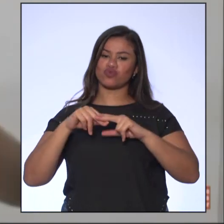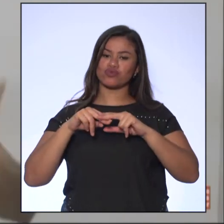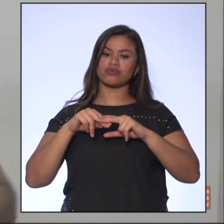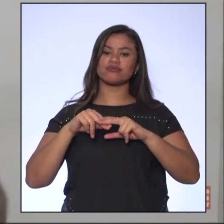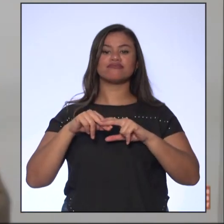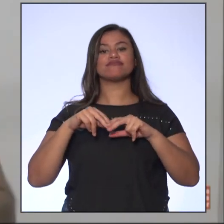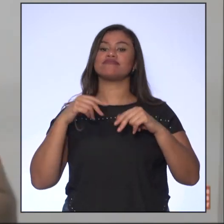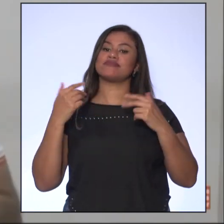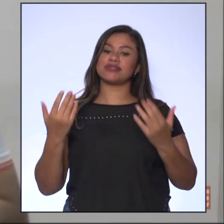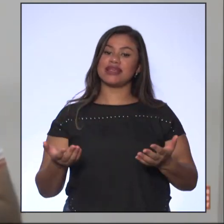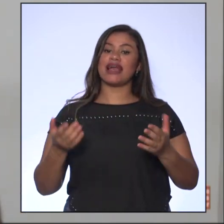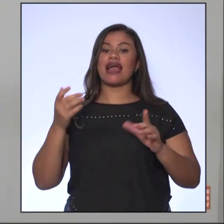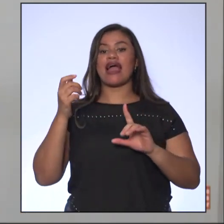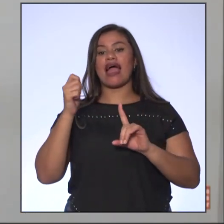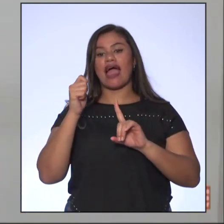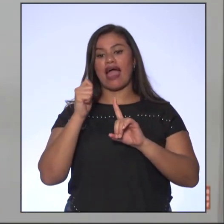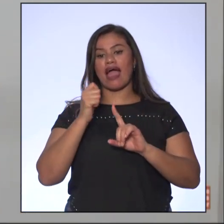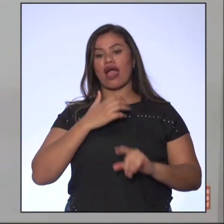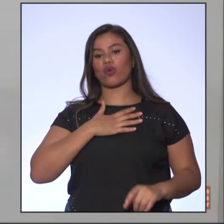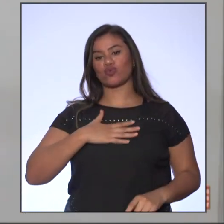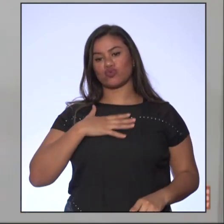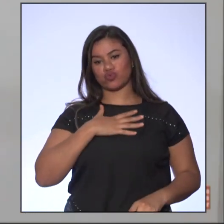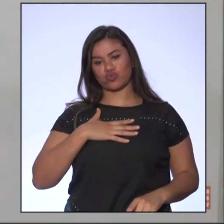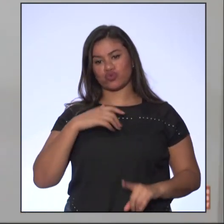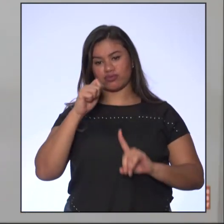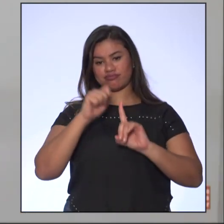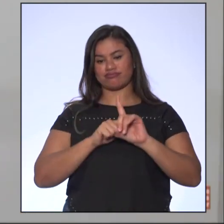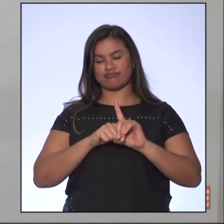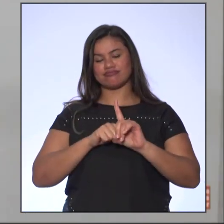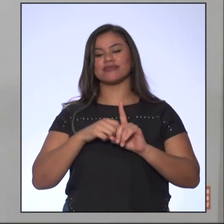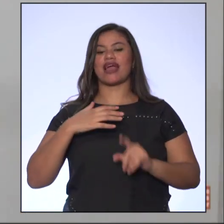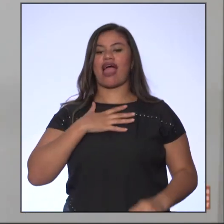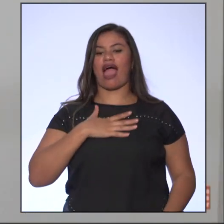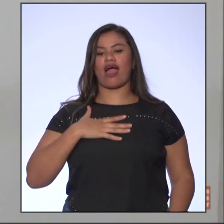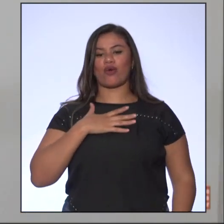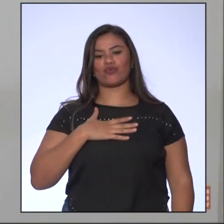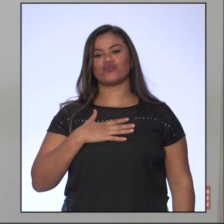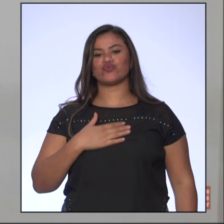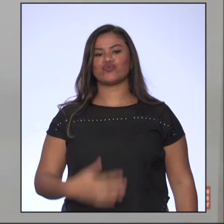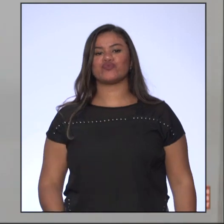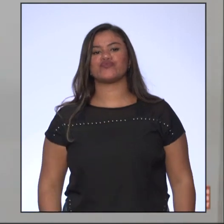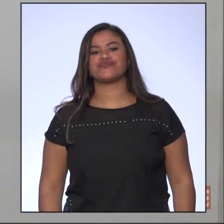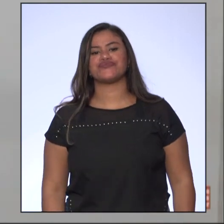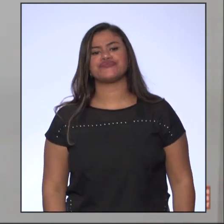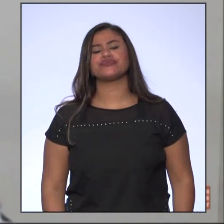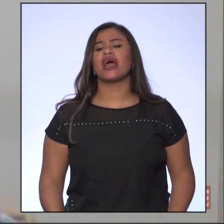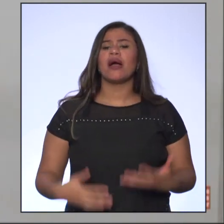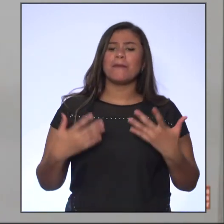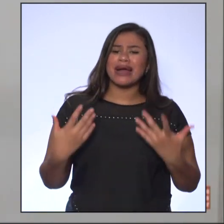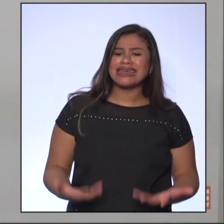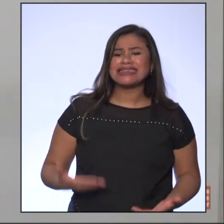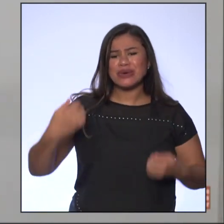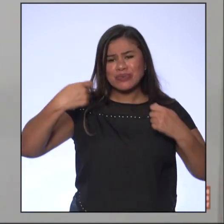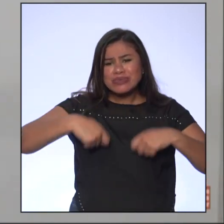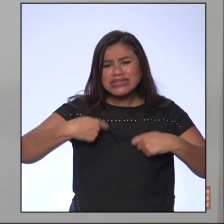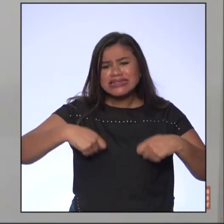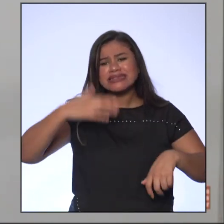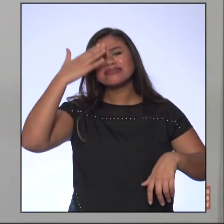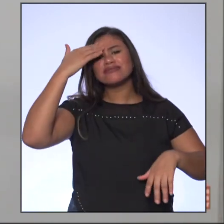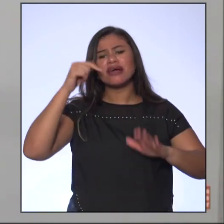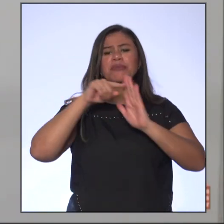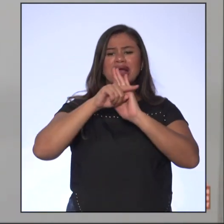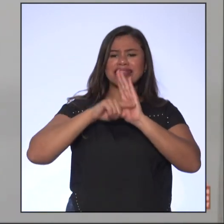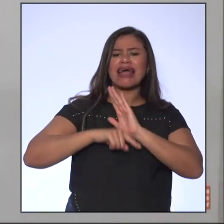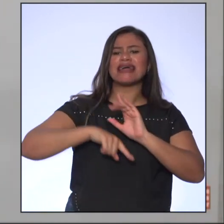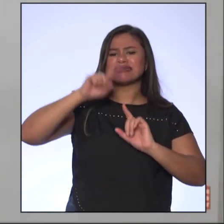então falar do Enem, que é uma questão de análise gráfica. Professor, eu tenho que saber análise de gráficos? Tem.